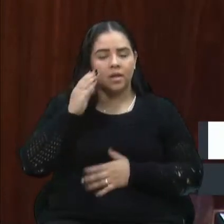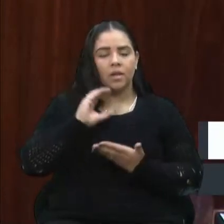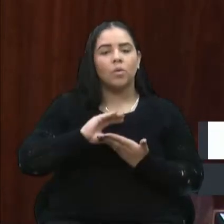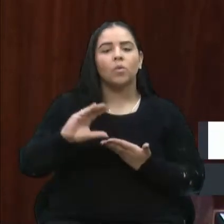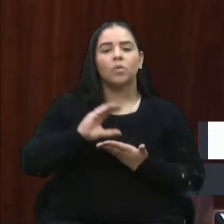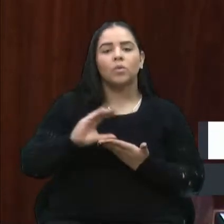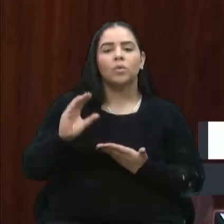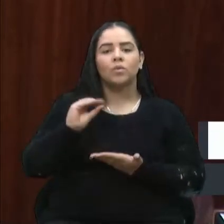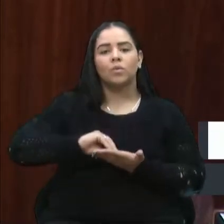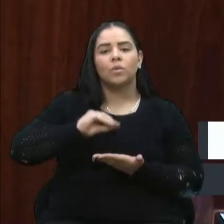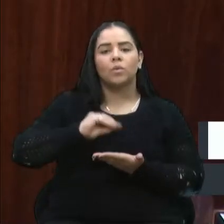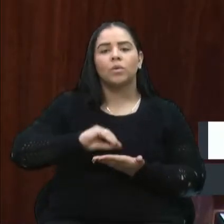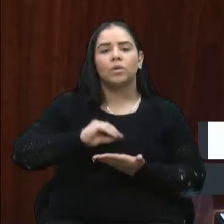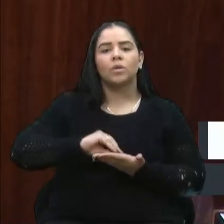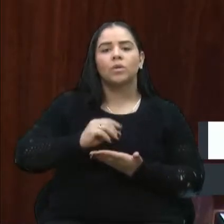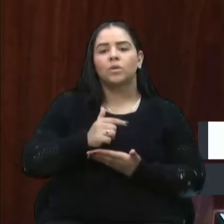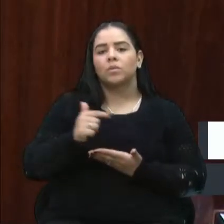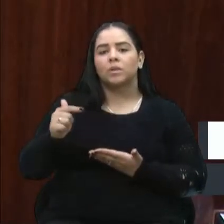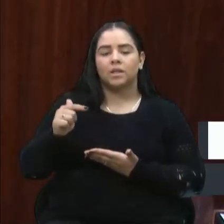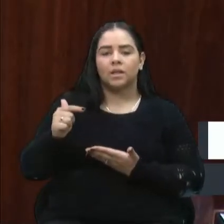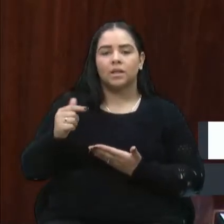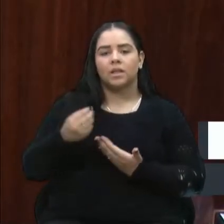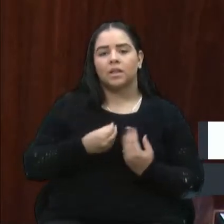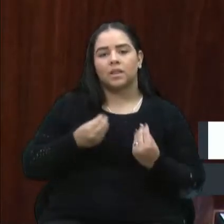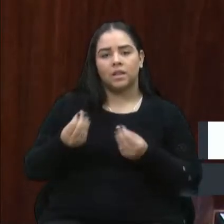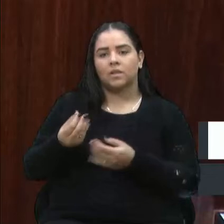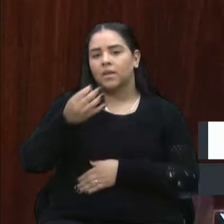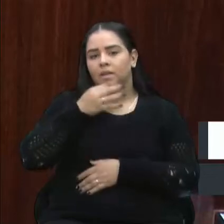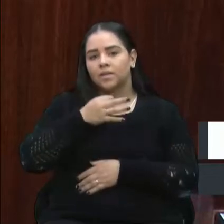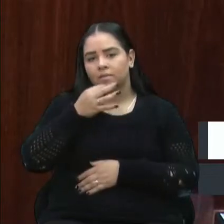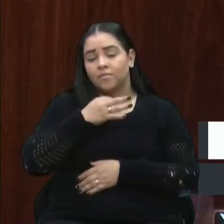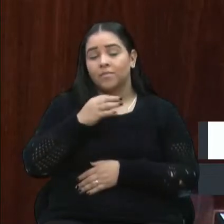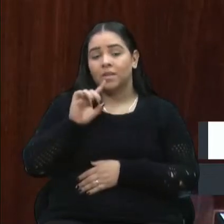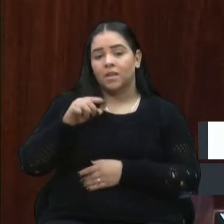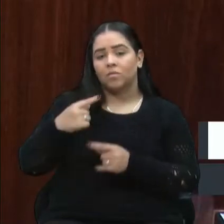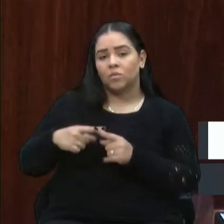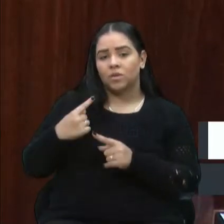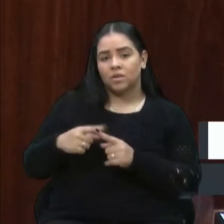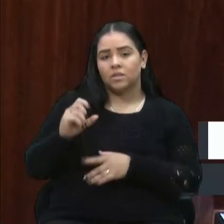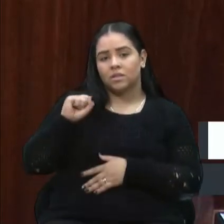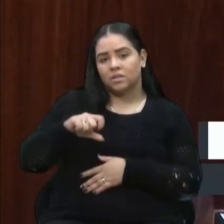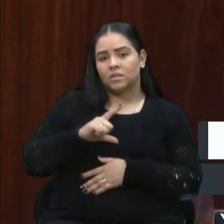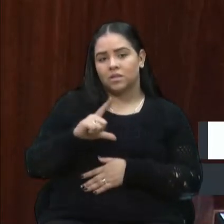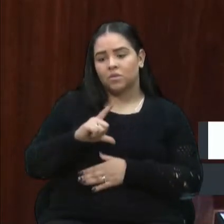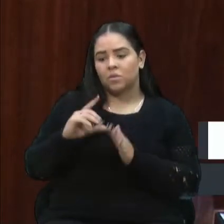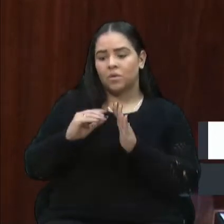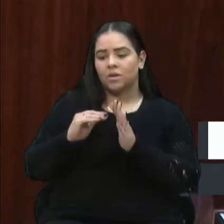estão faltando e não estão sendo dados a Caxias do Sul é por causa, sim, do teto de